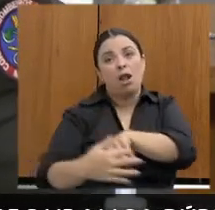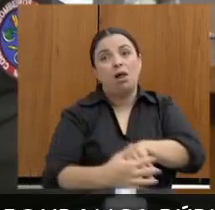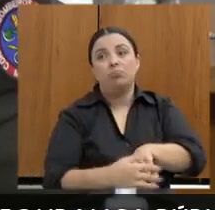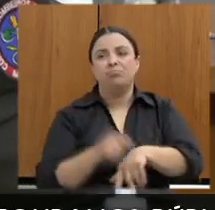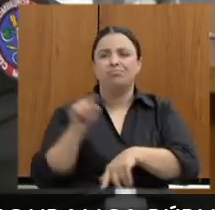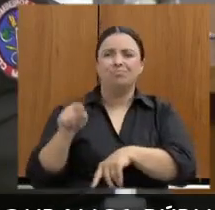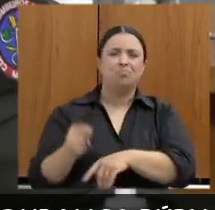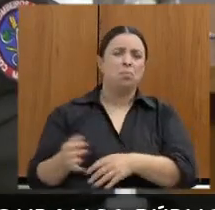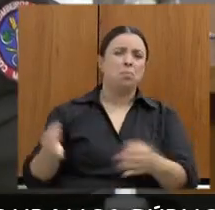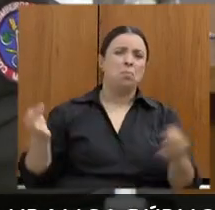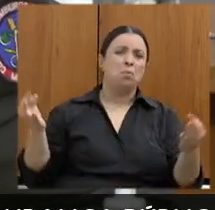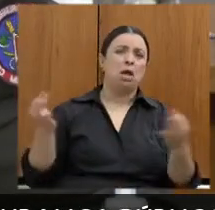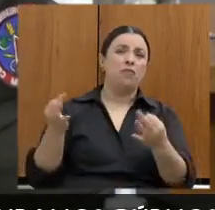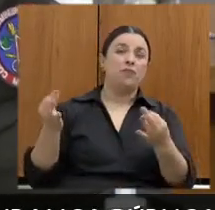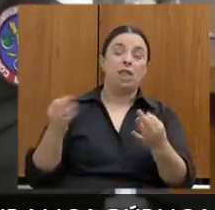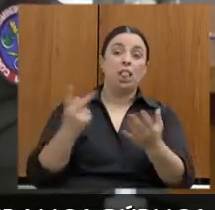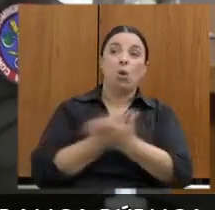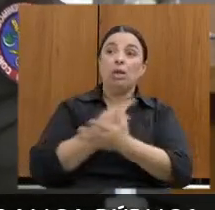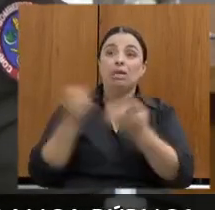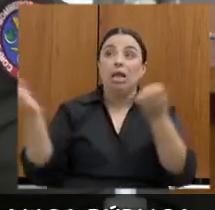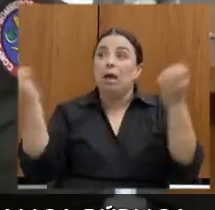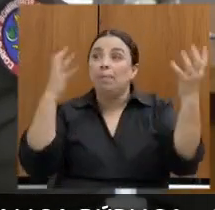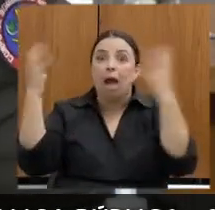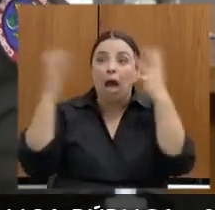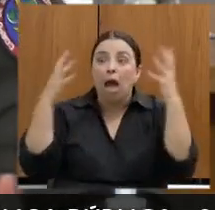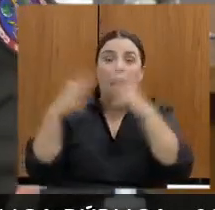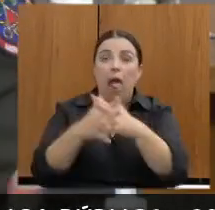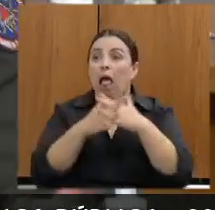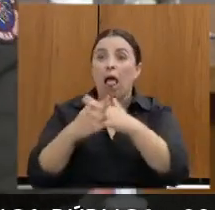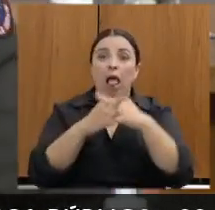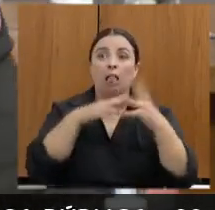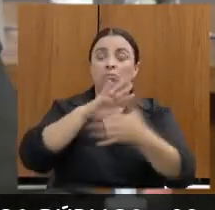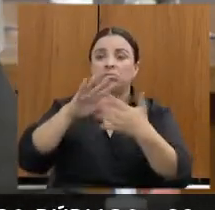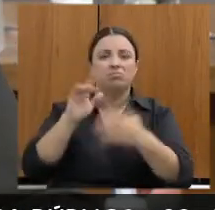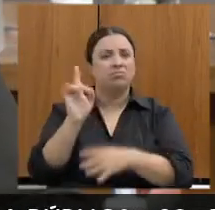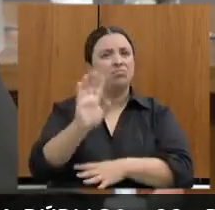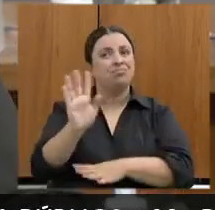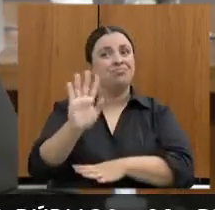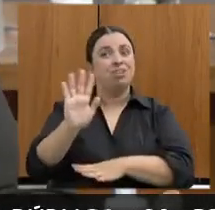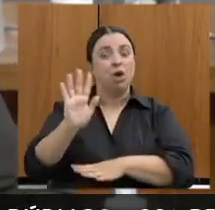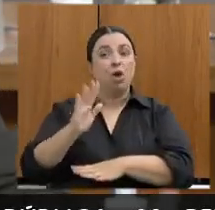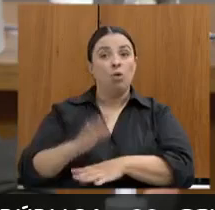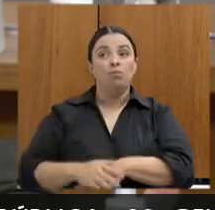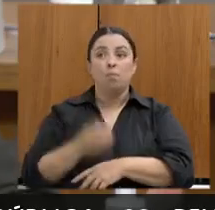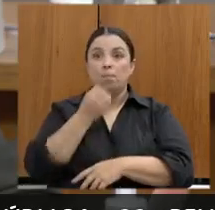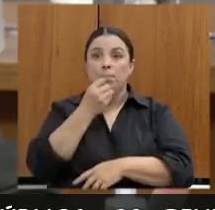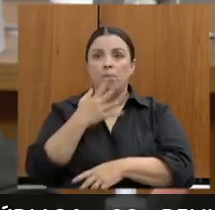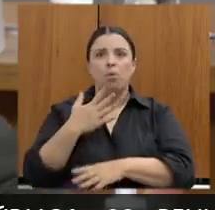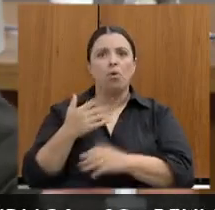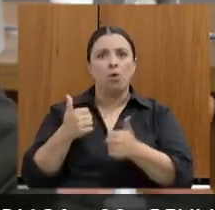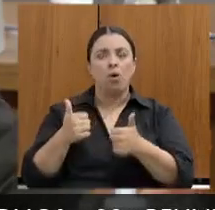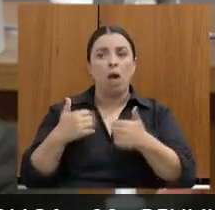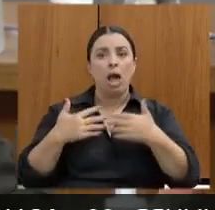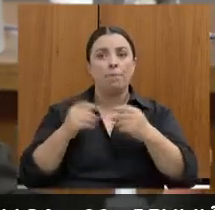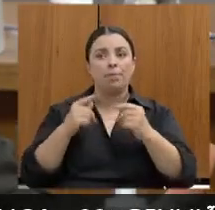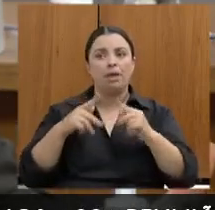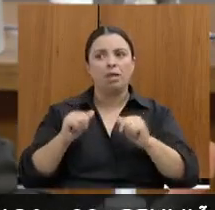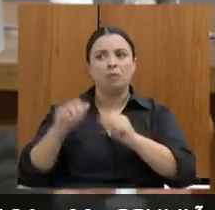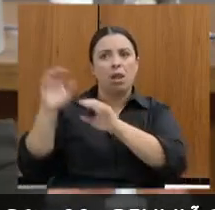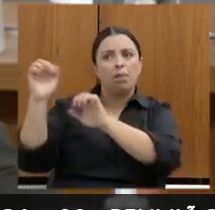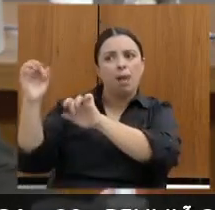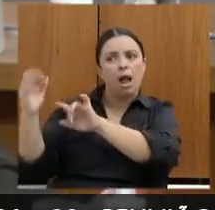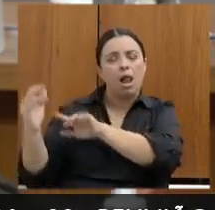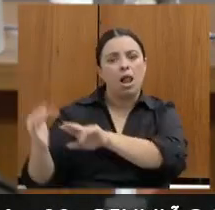ali tumulto e Pânico generalizado Então eu queria destacar isso aqui para poder mostrar a qualidade